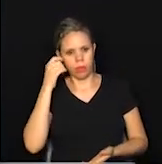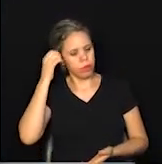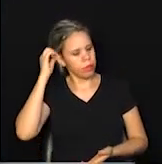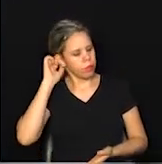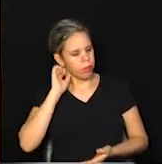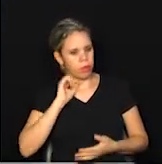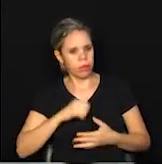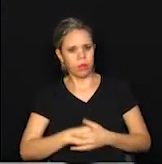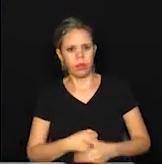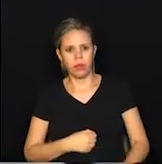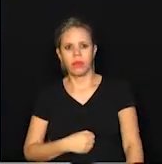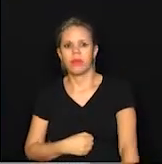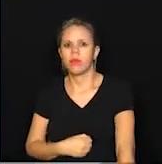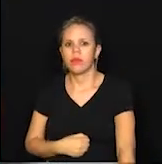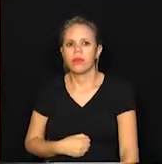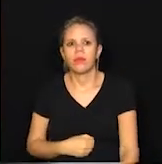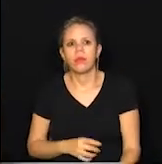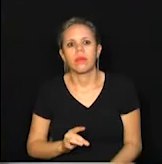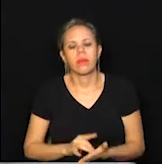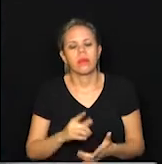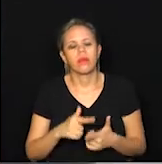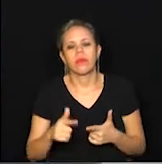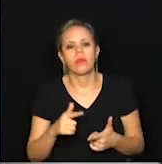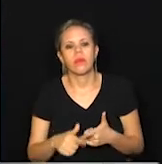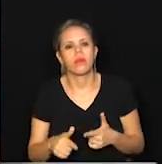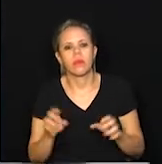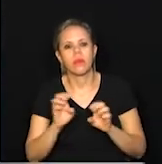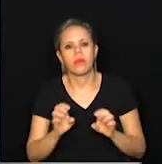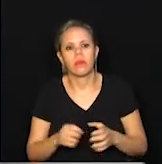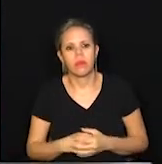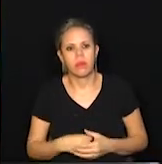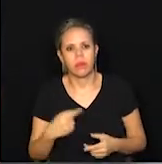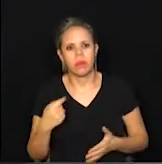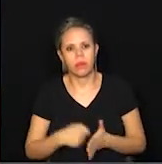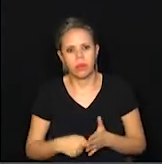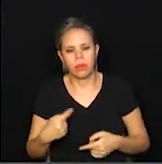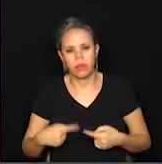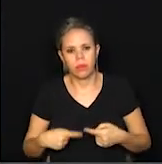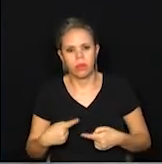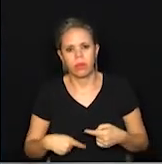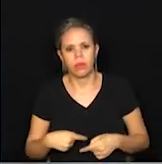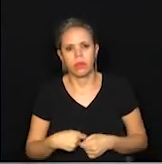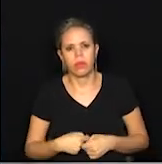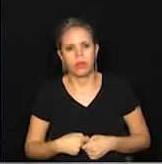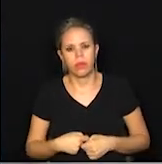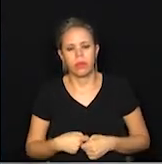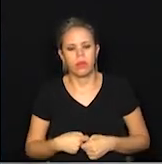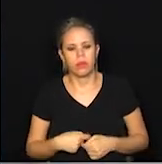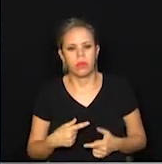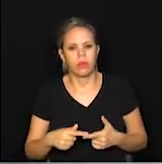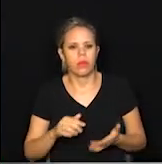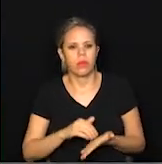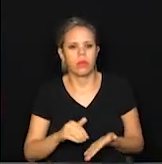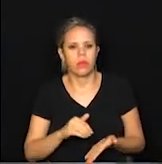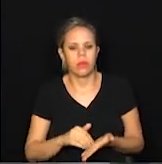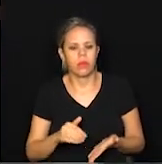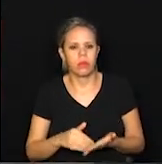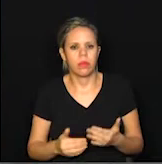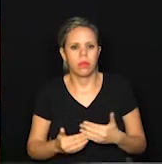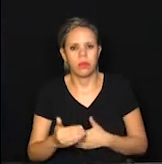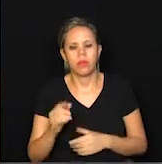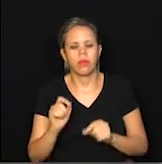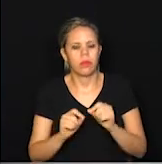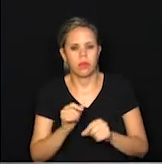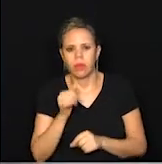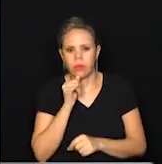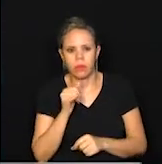né? Mas realmente há um problema estrutural na política, que é o desmonte da secretaria a partir do quê?